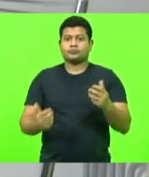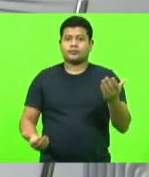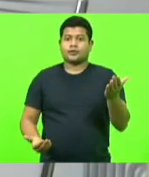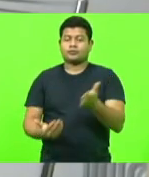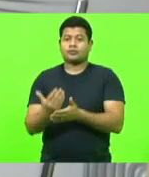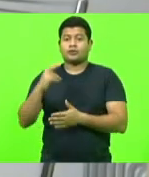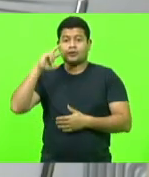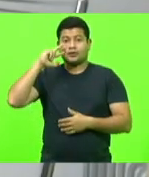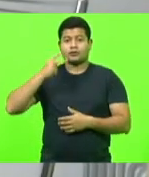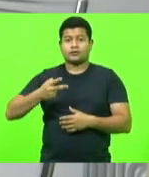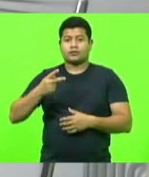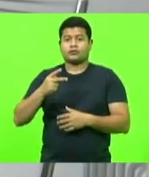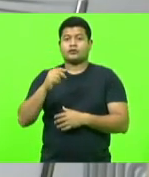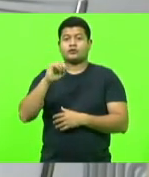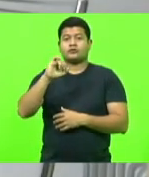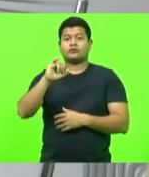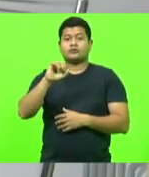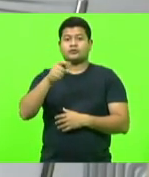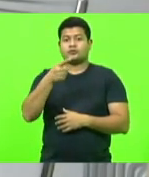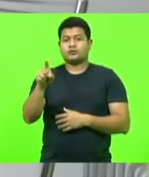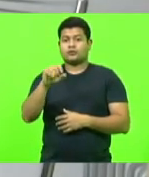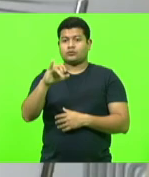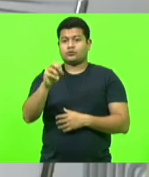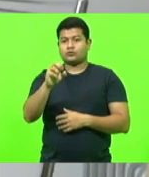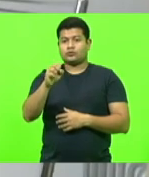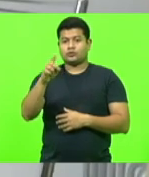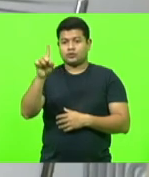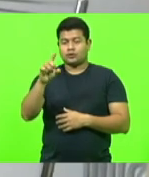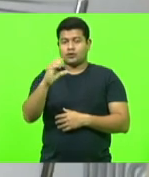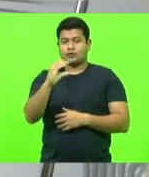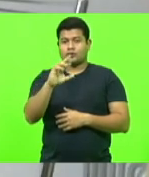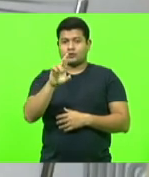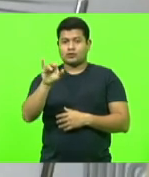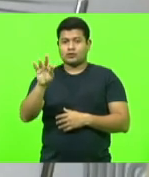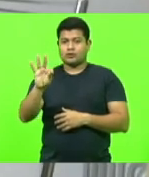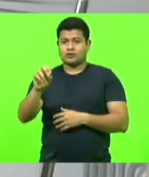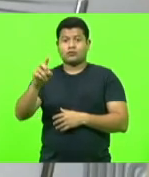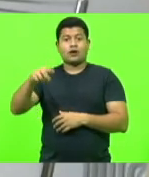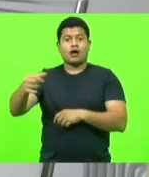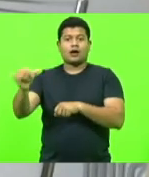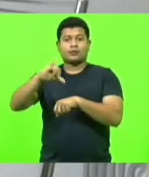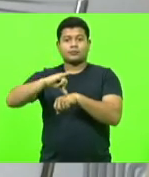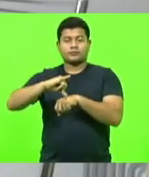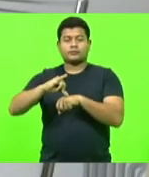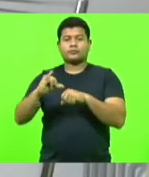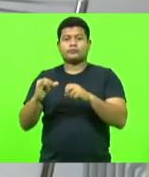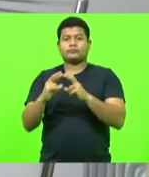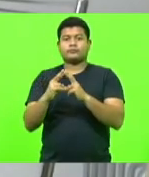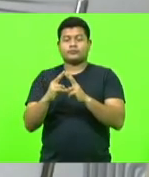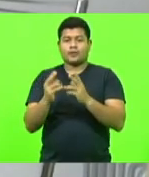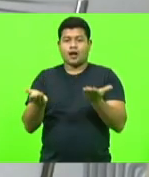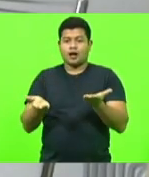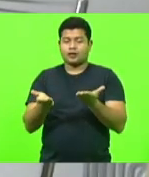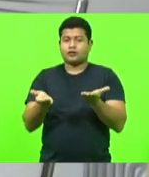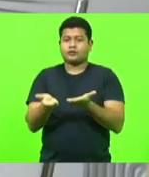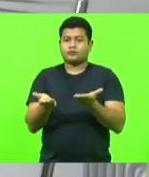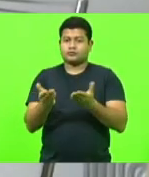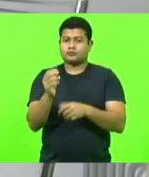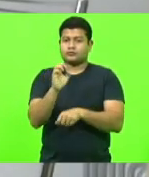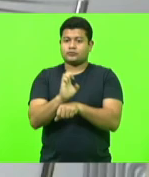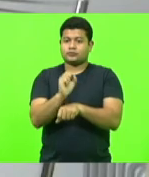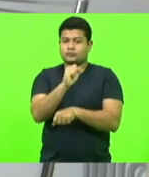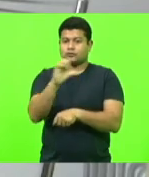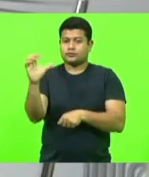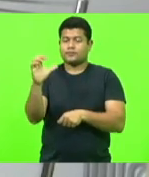reconhecer São José do Cerrito como a capital catarinense das casas subterrâneas. E aqui um abraço